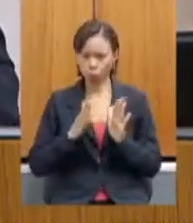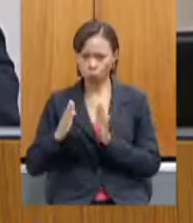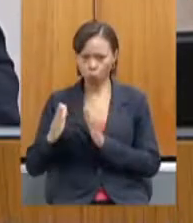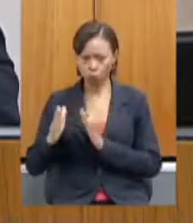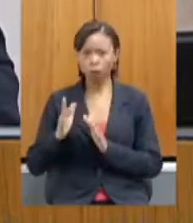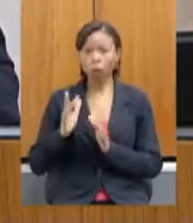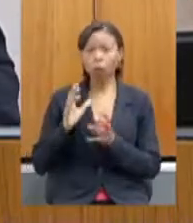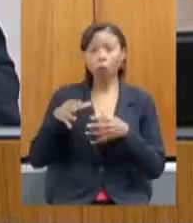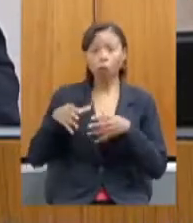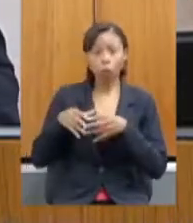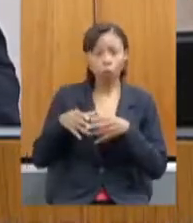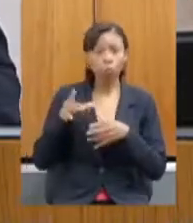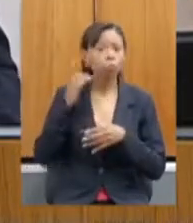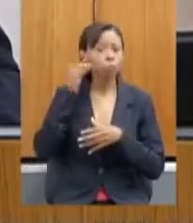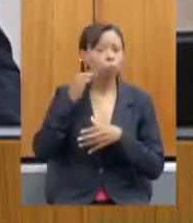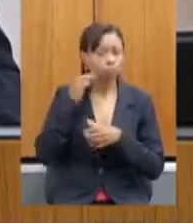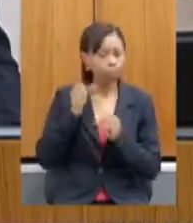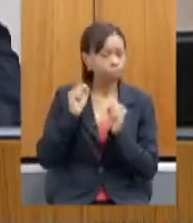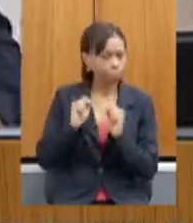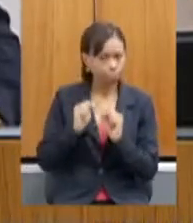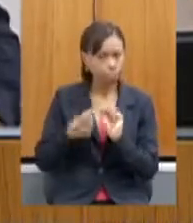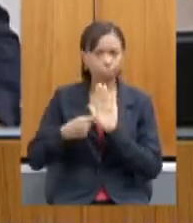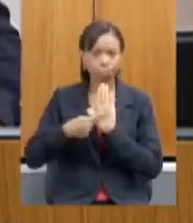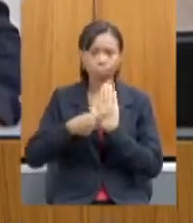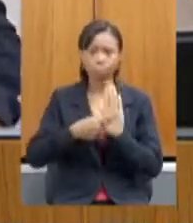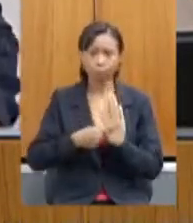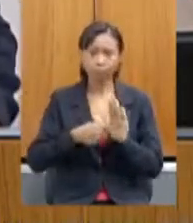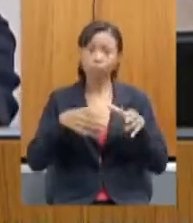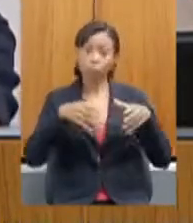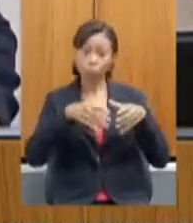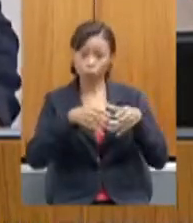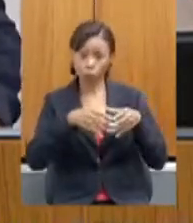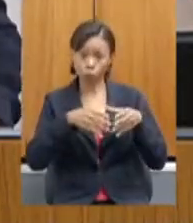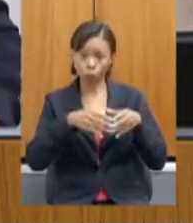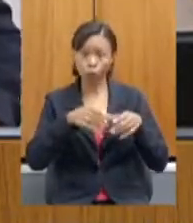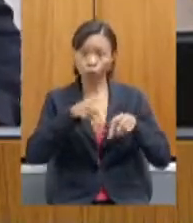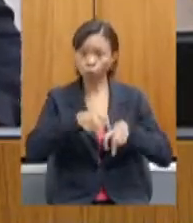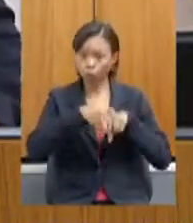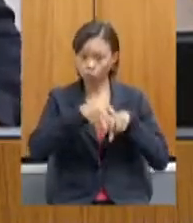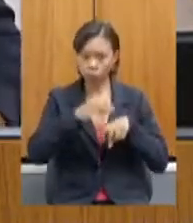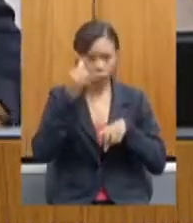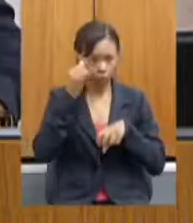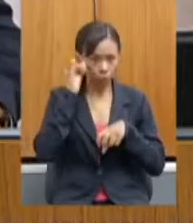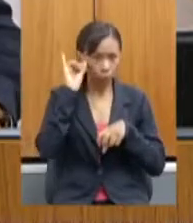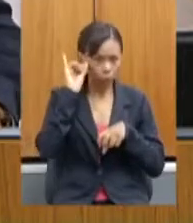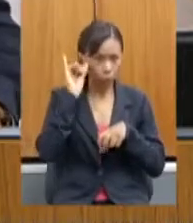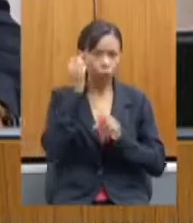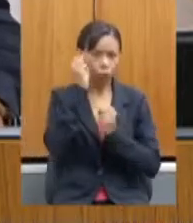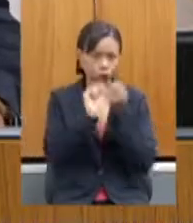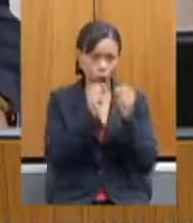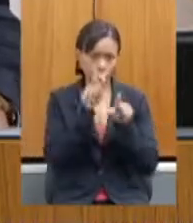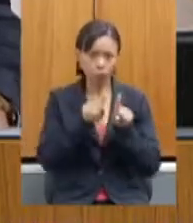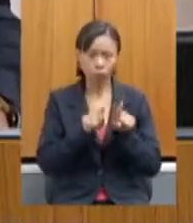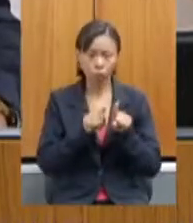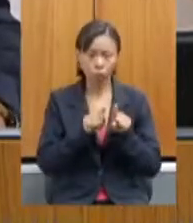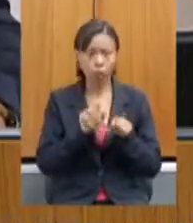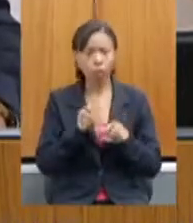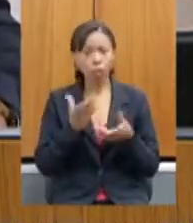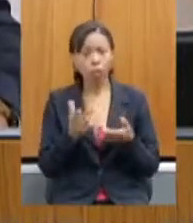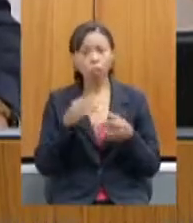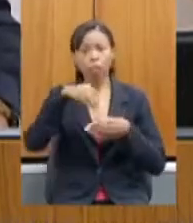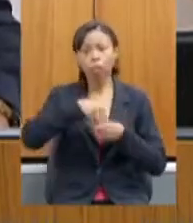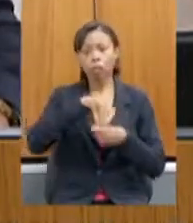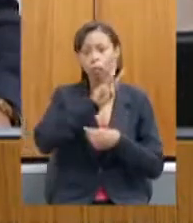os deputados poderão apresentar, na Comissão de Agropecuária e Agroindústria, através da plataforma Cileges, ou pessoalmente,